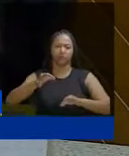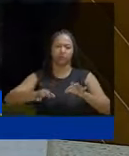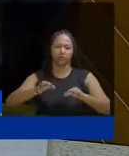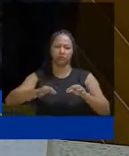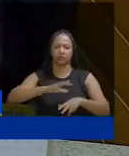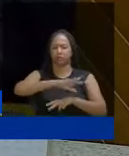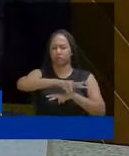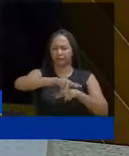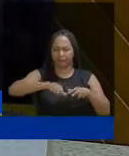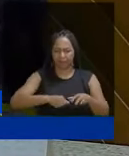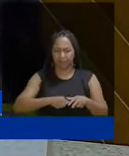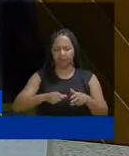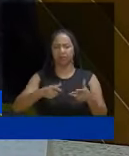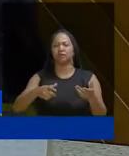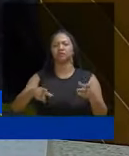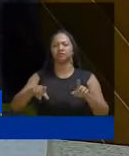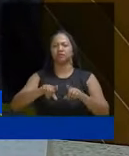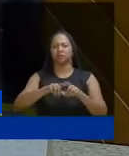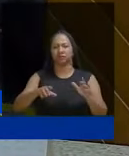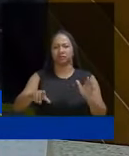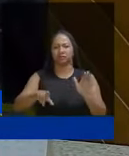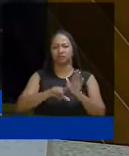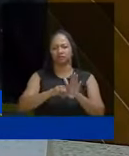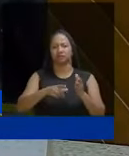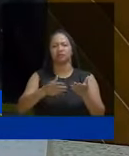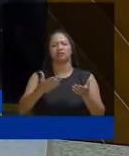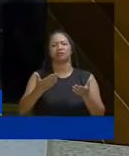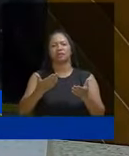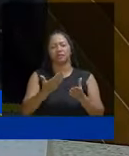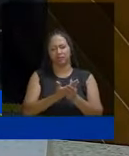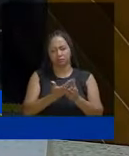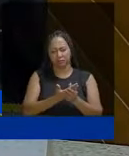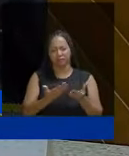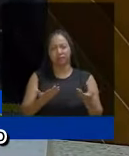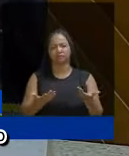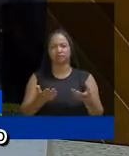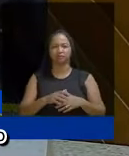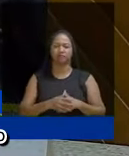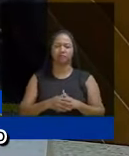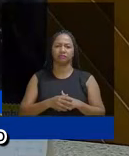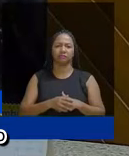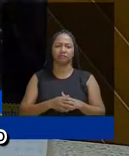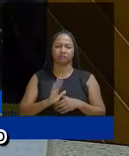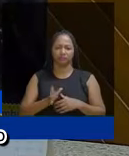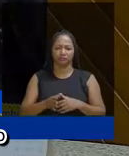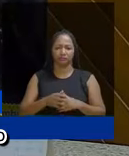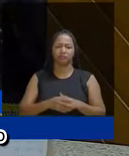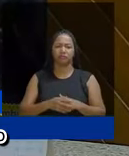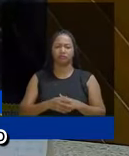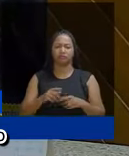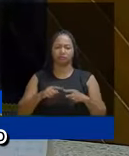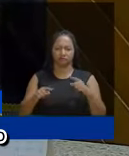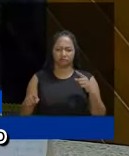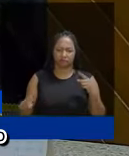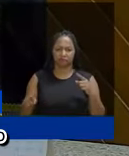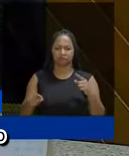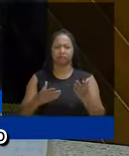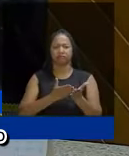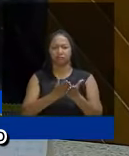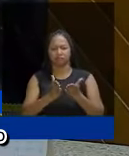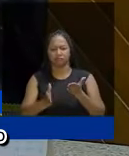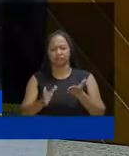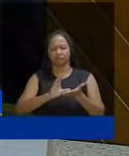em licitação, a inexecução total ou parcial de objeto de convênio, o desvio e